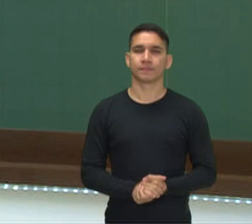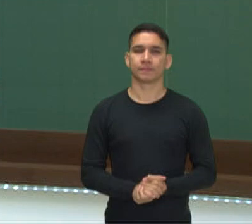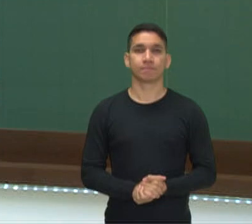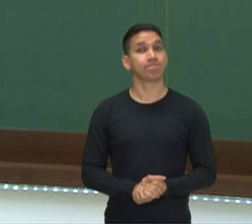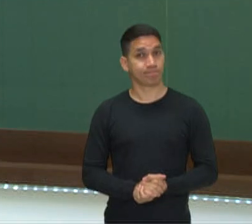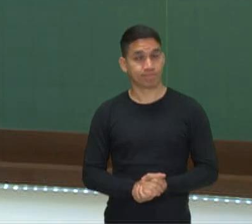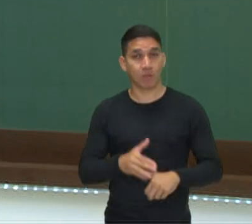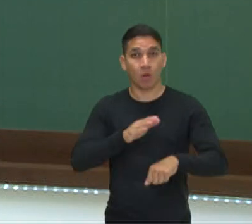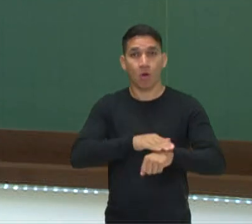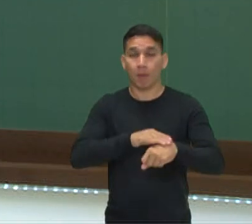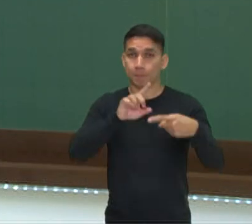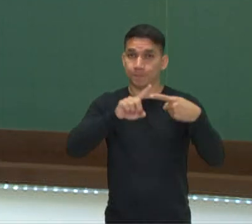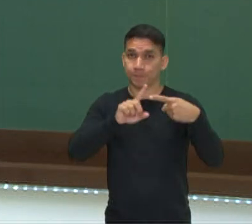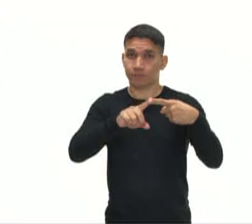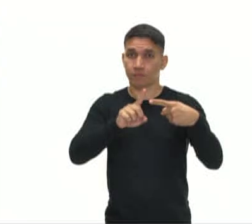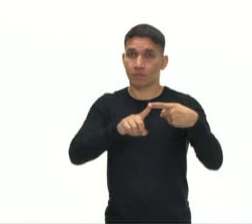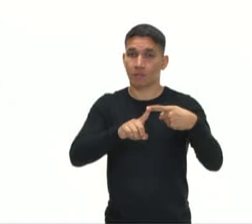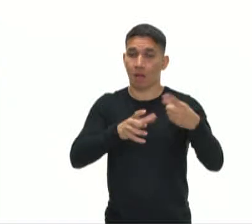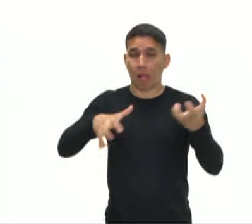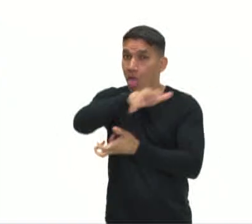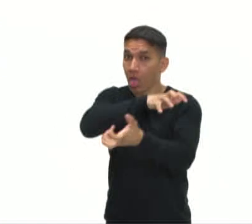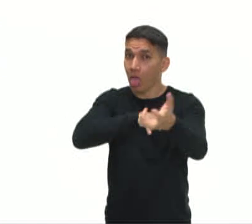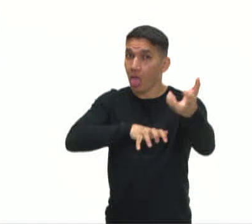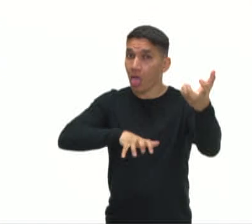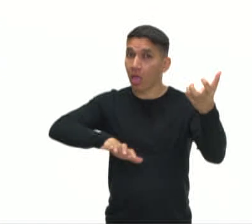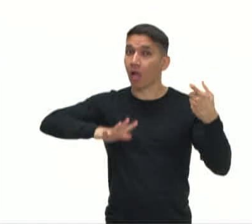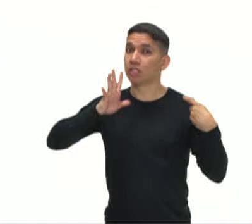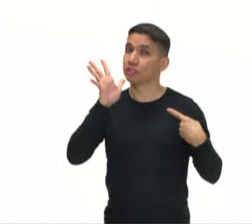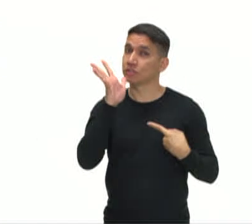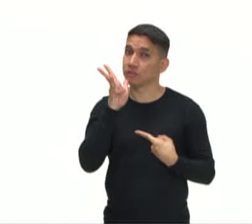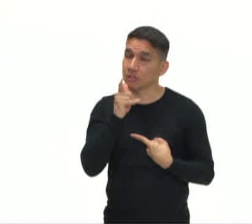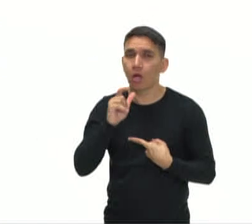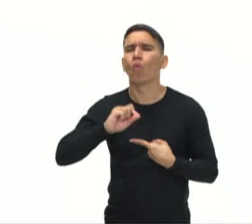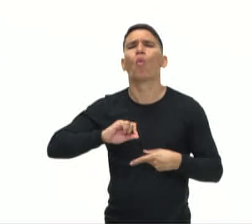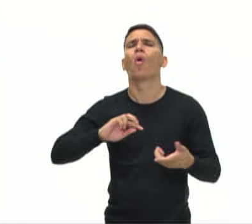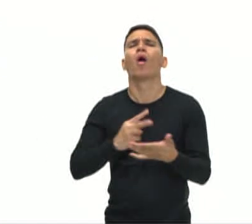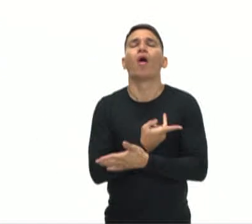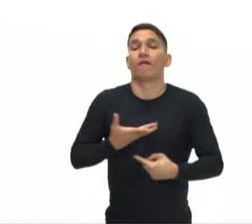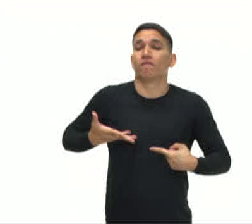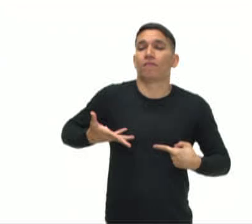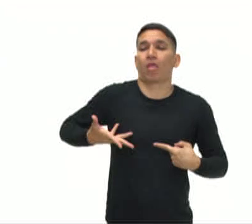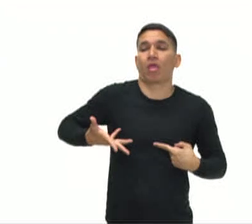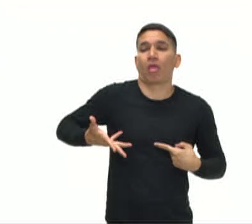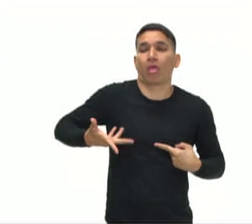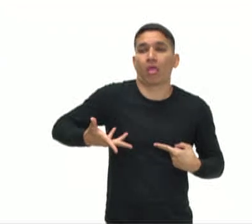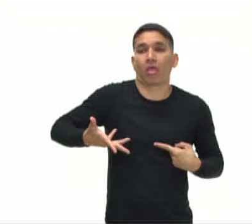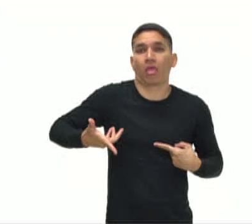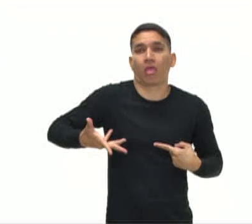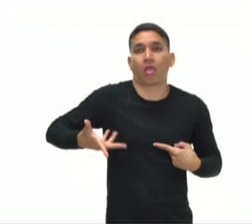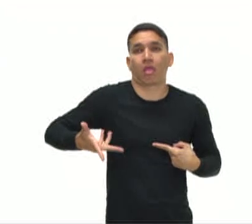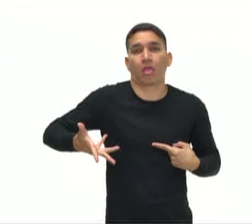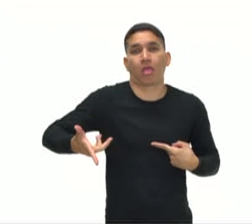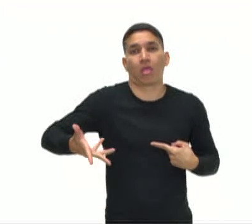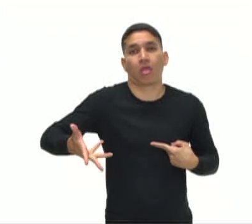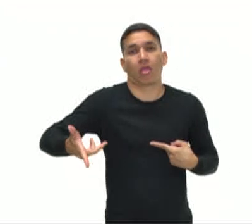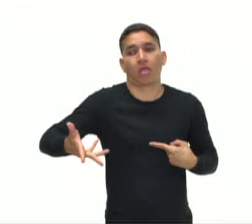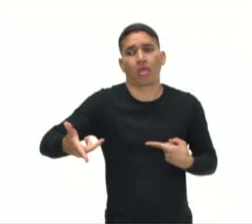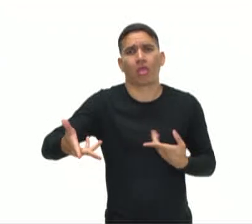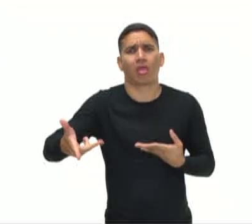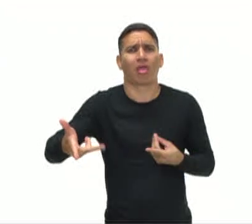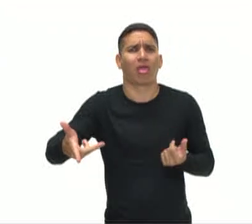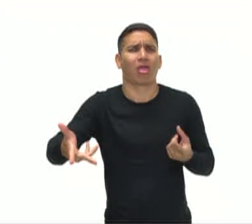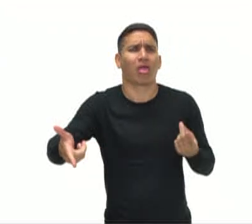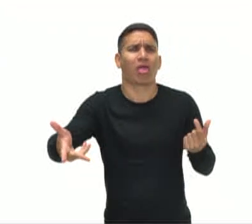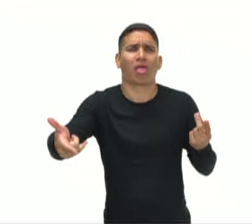Então, as reações lentas são reações que ocorrem com velocidade muito baixa, isto é, levam muito tempo para acontecer,